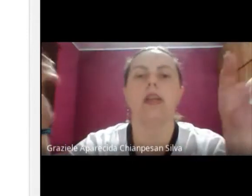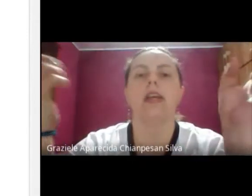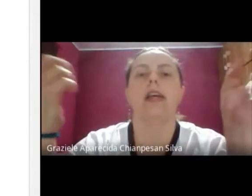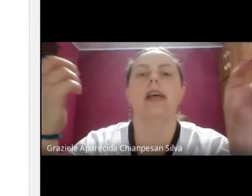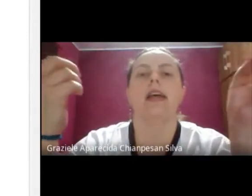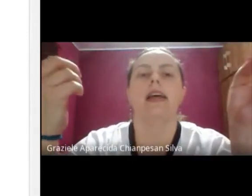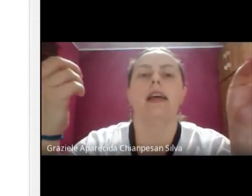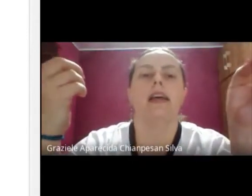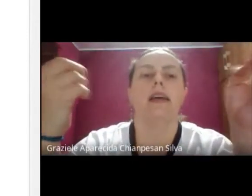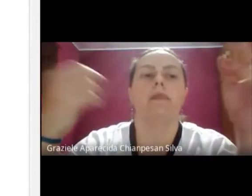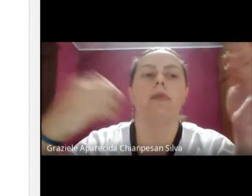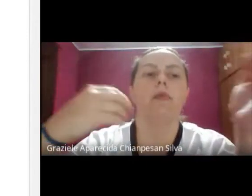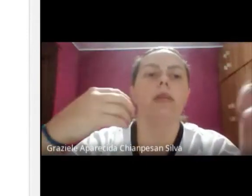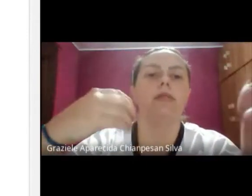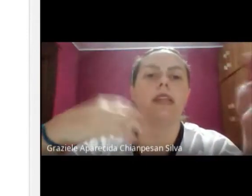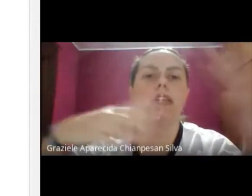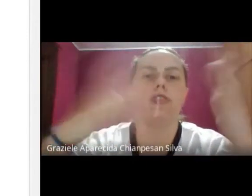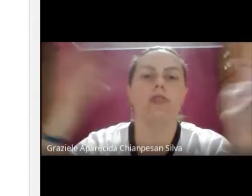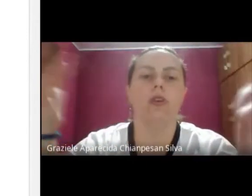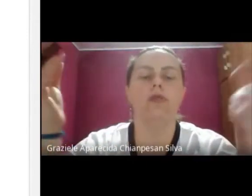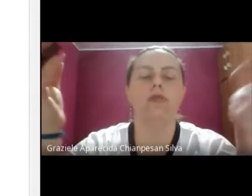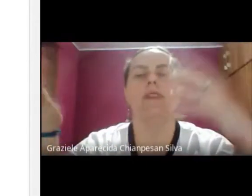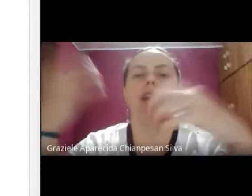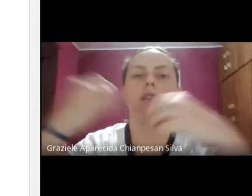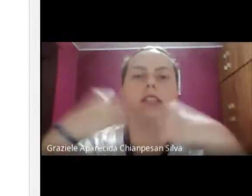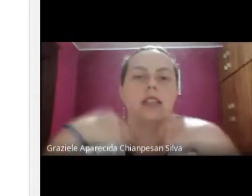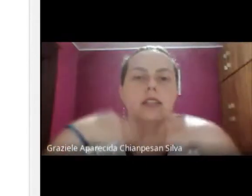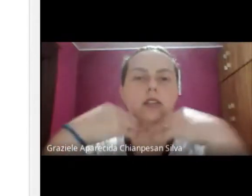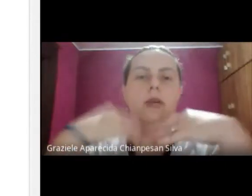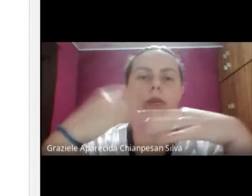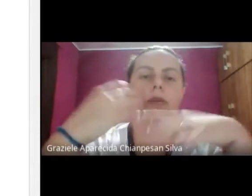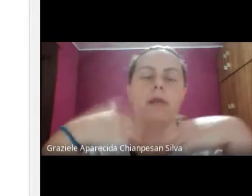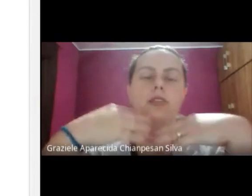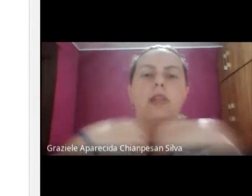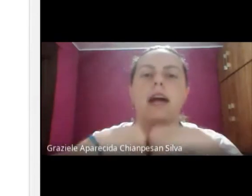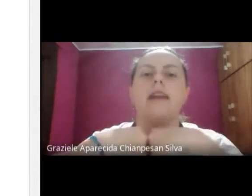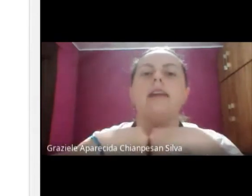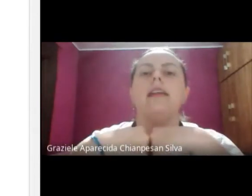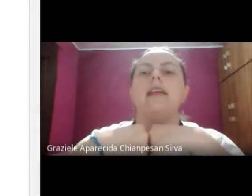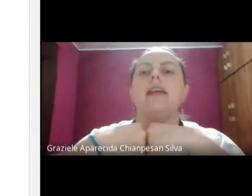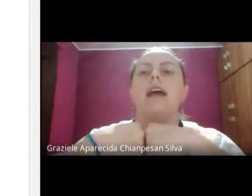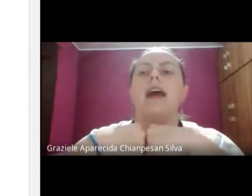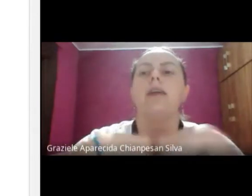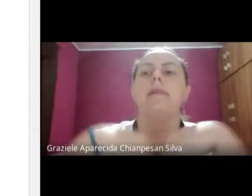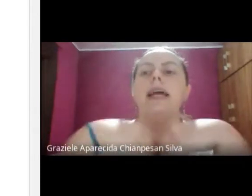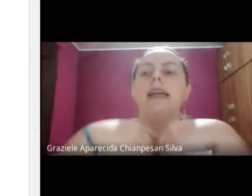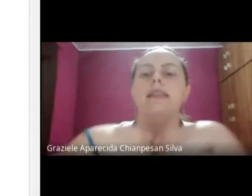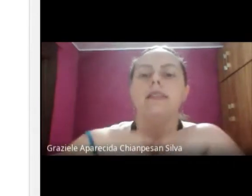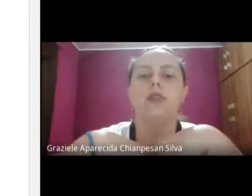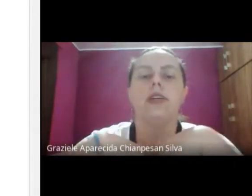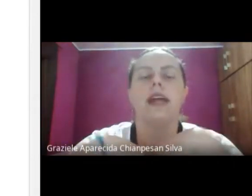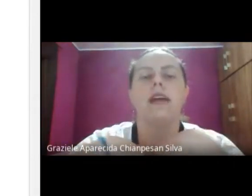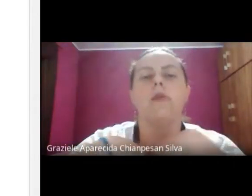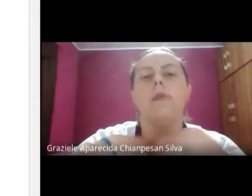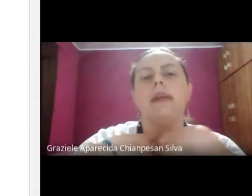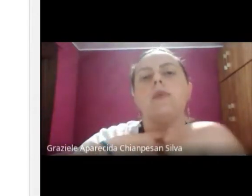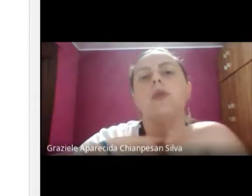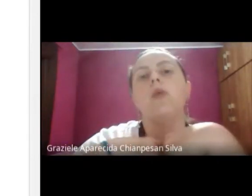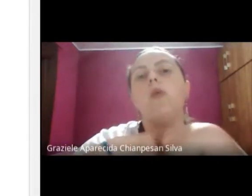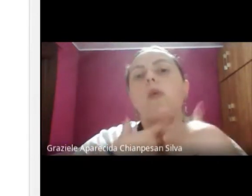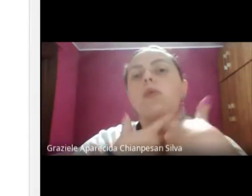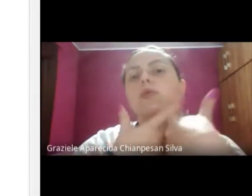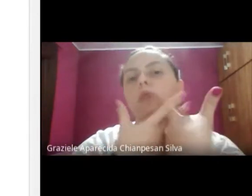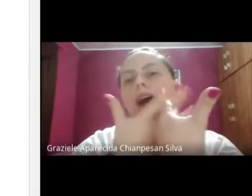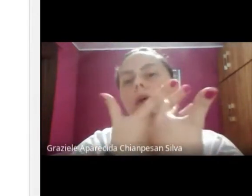privado. Público seria de todos, privado seria só meu, né? Particular. Agora, para ele se tornar um